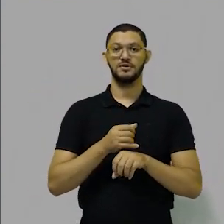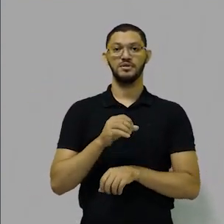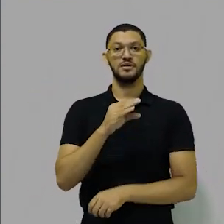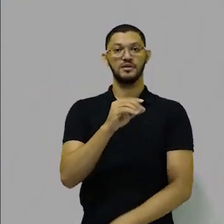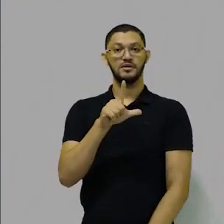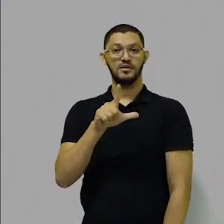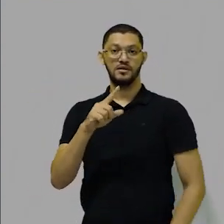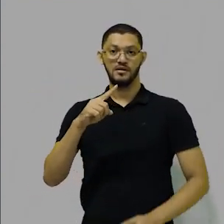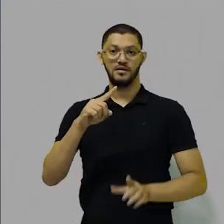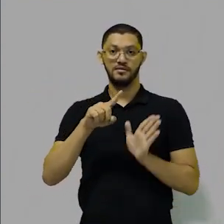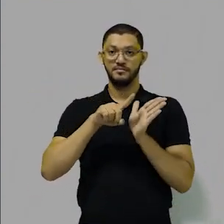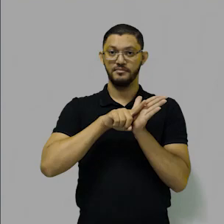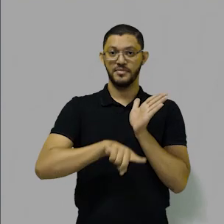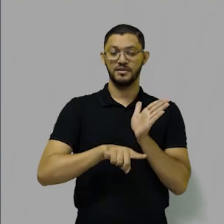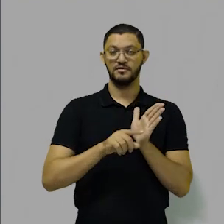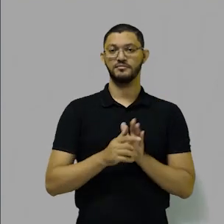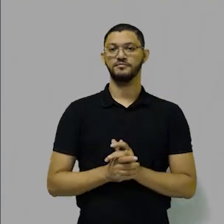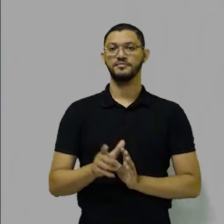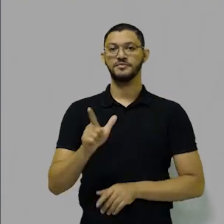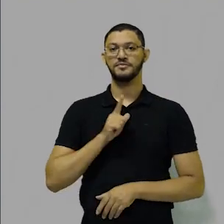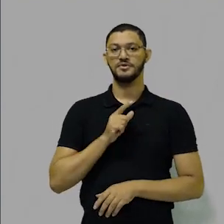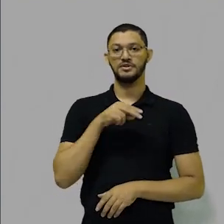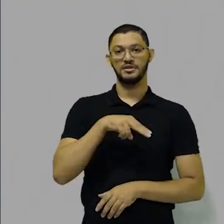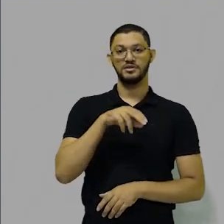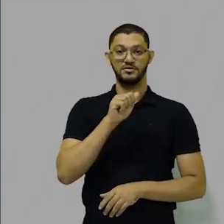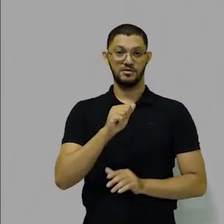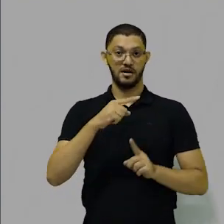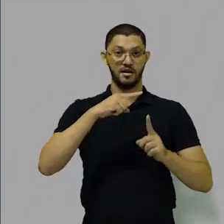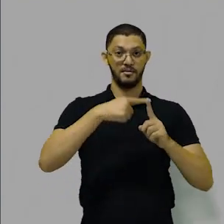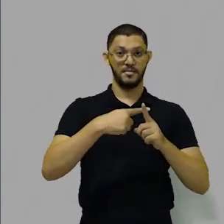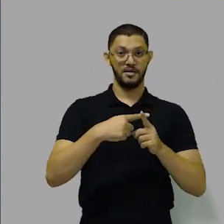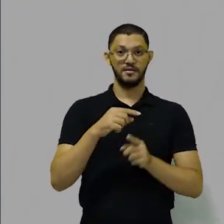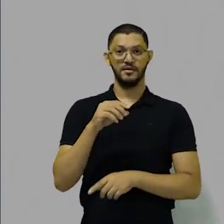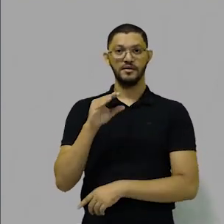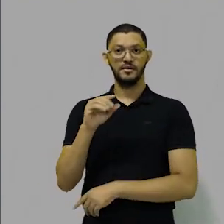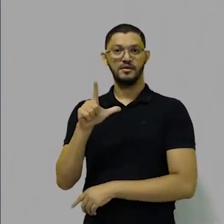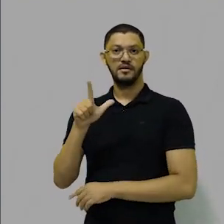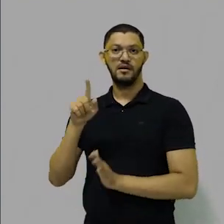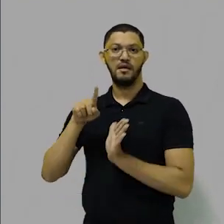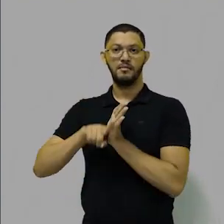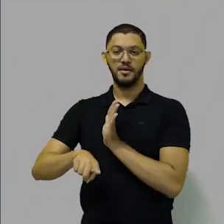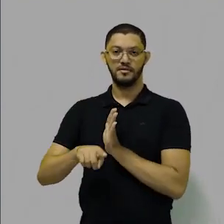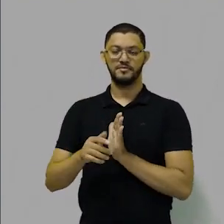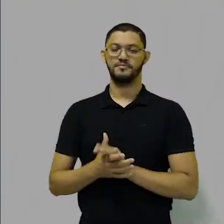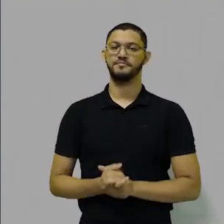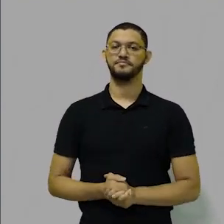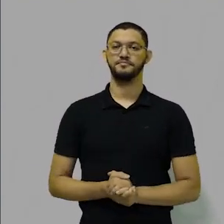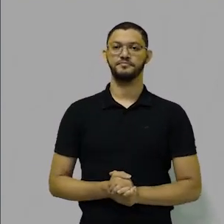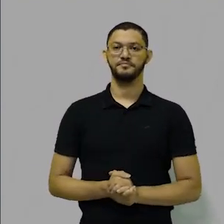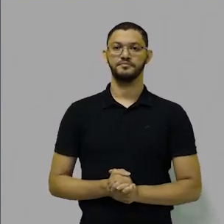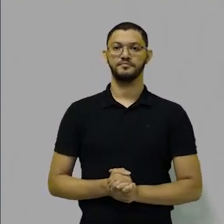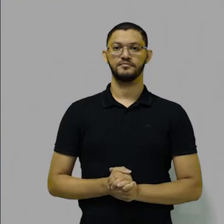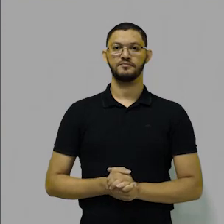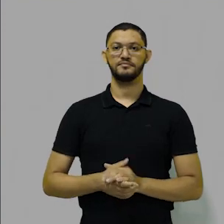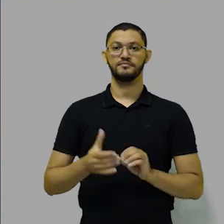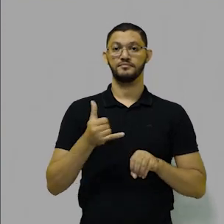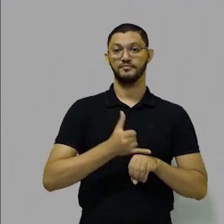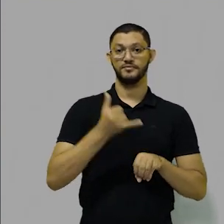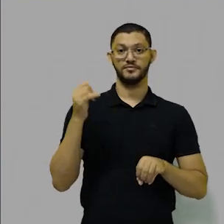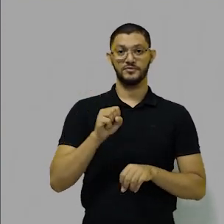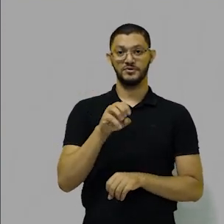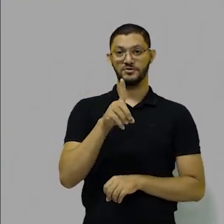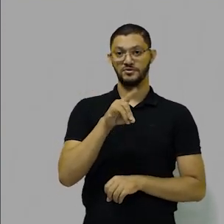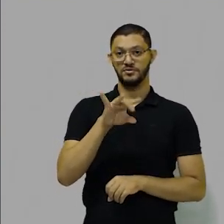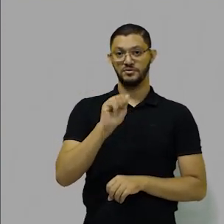Cl-. Então, nós temos o Na+, e o Cl-, o cátion